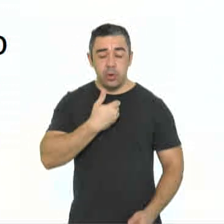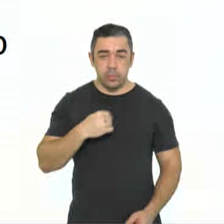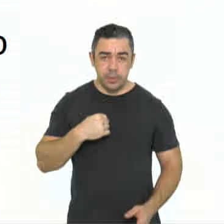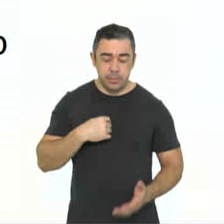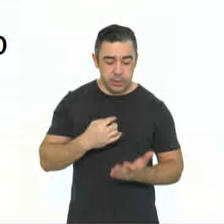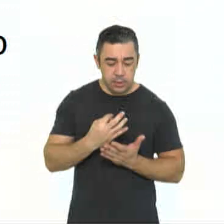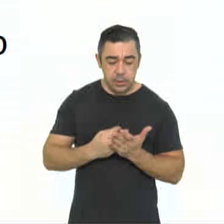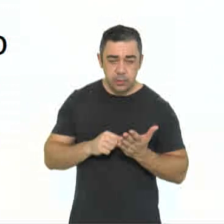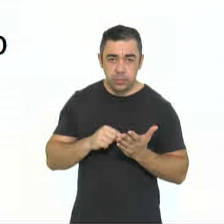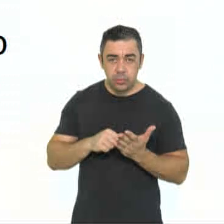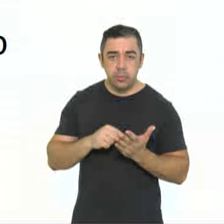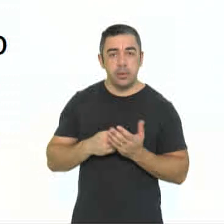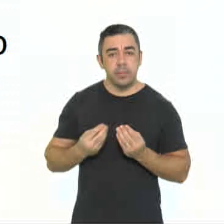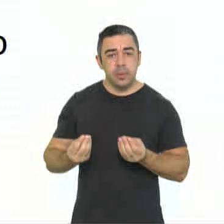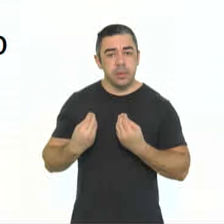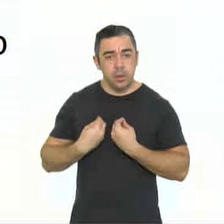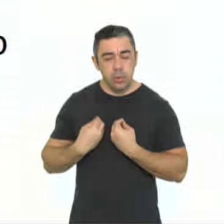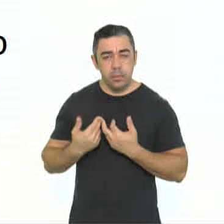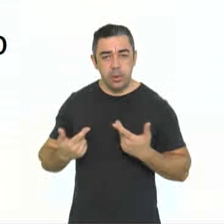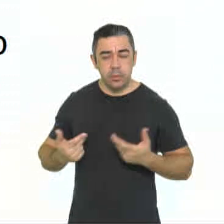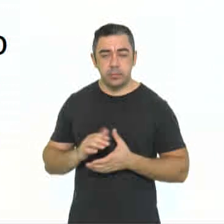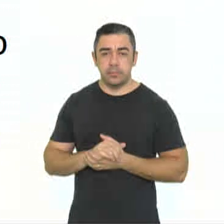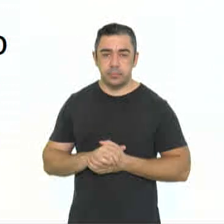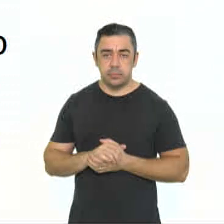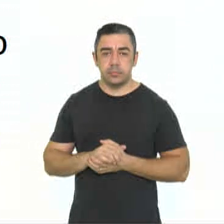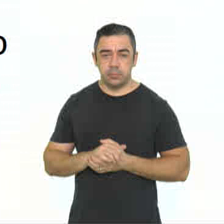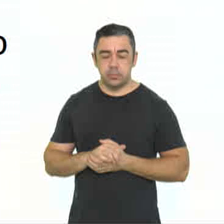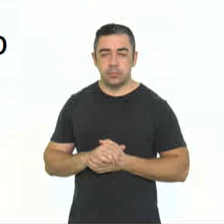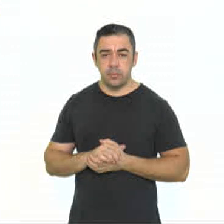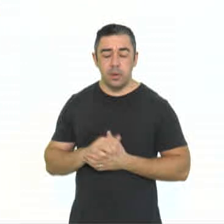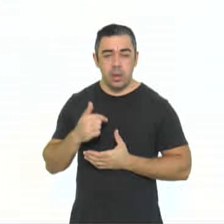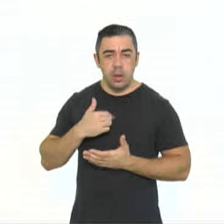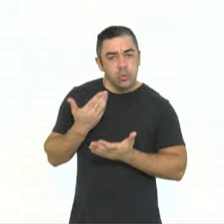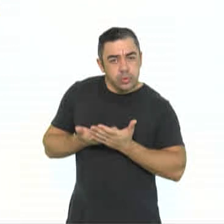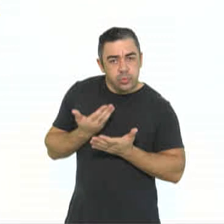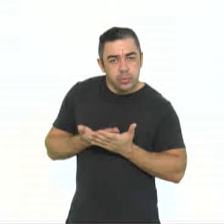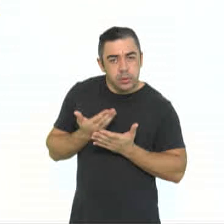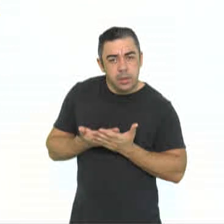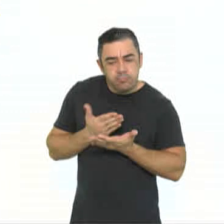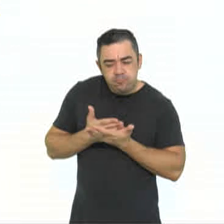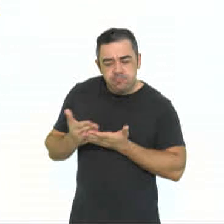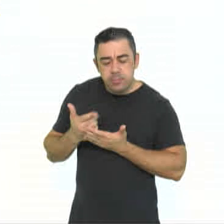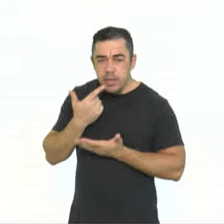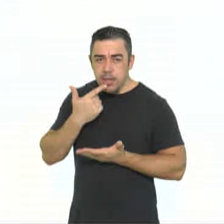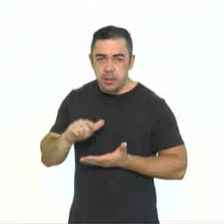no testamento. Pus-me como afã no estudo das línguas